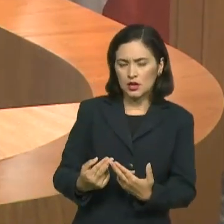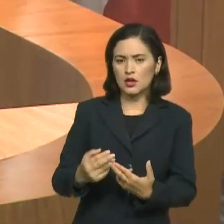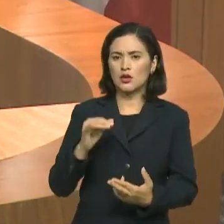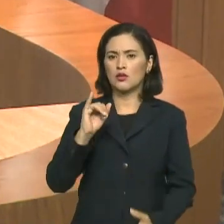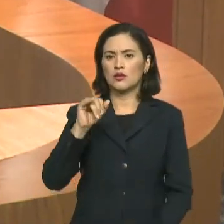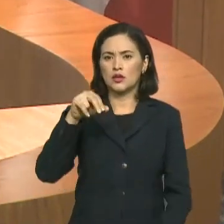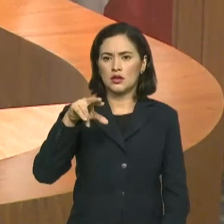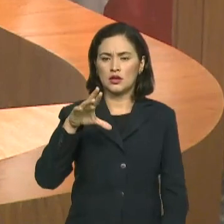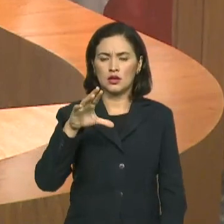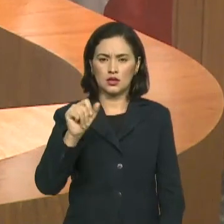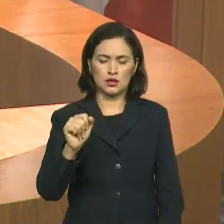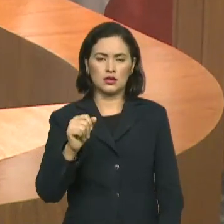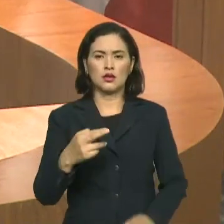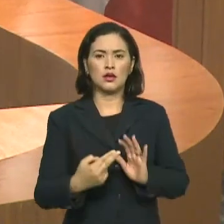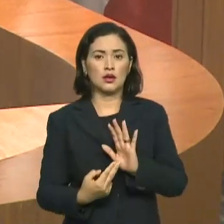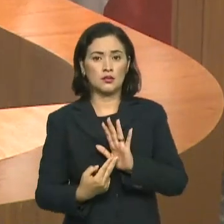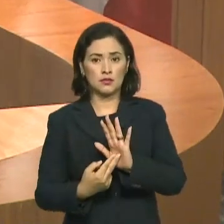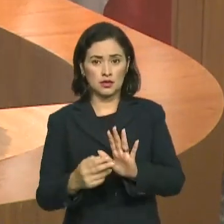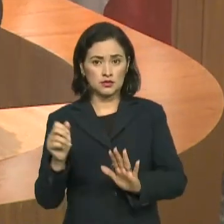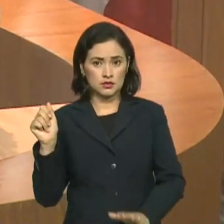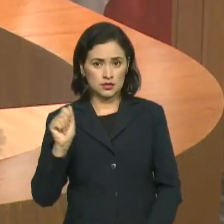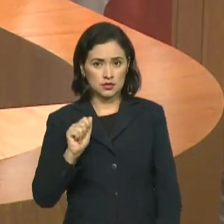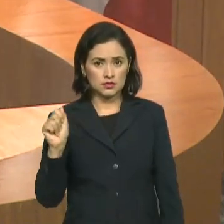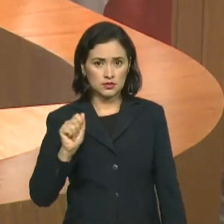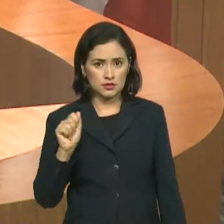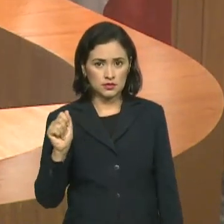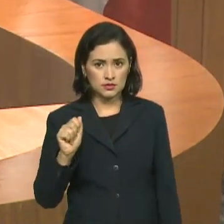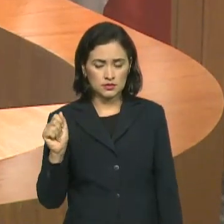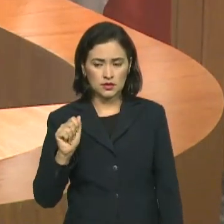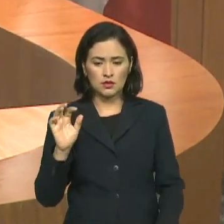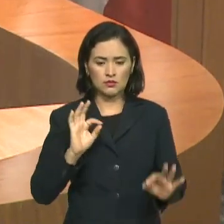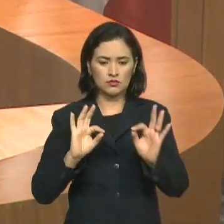com a representação das associações